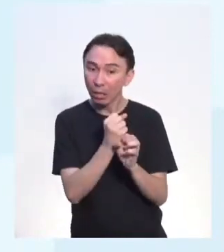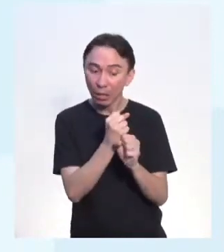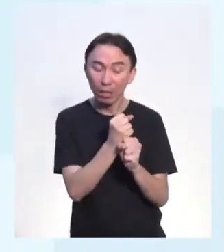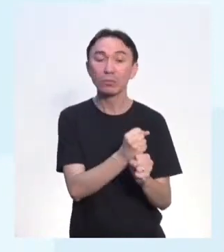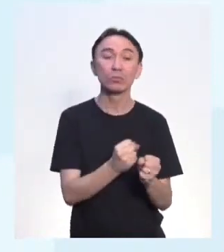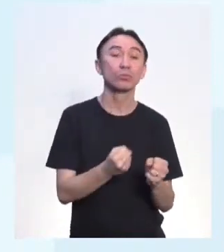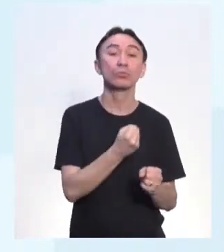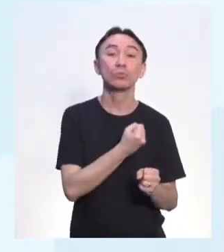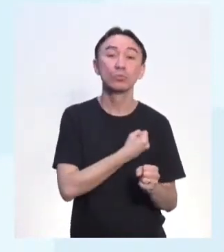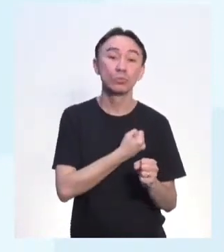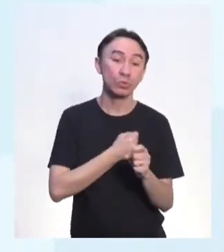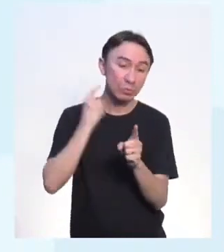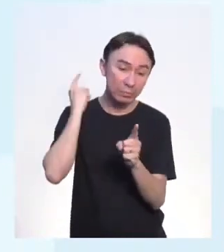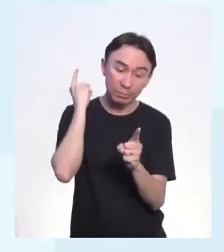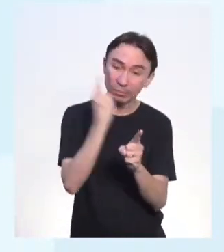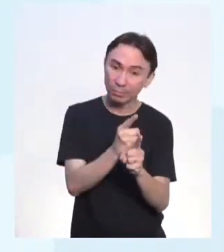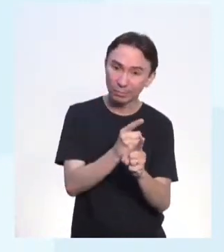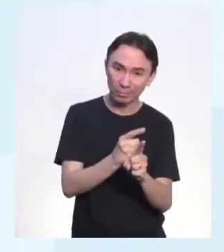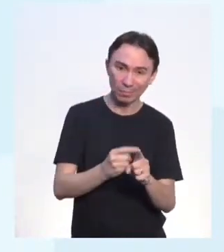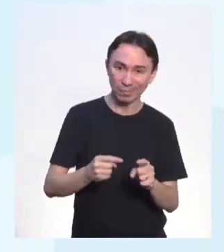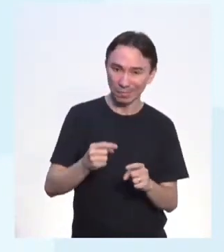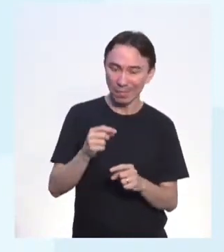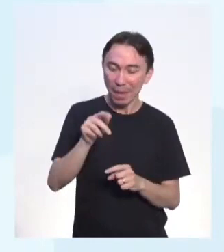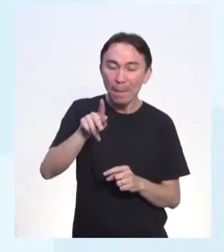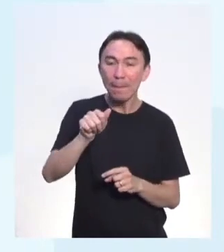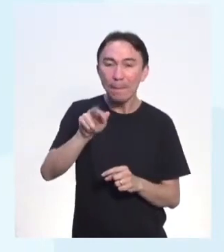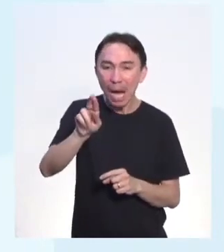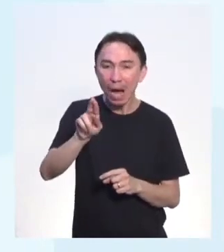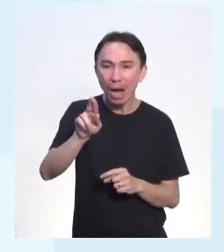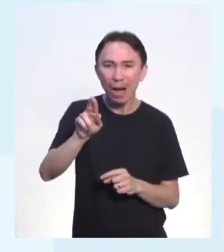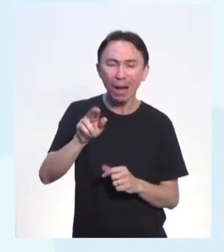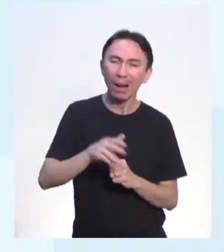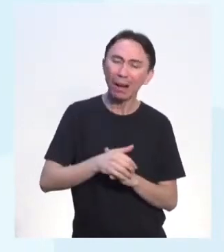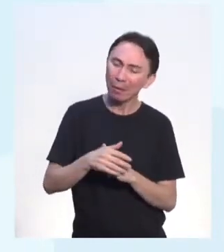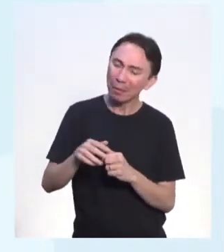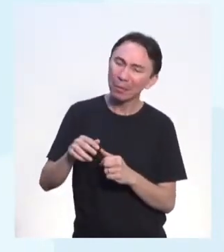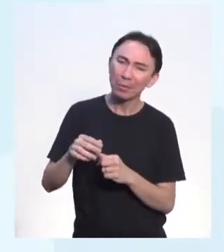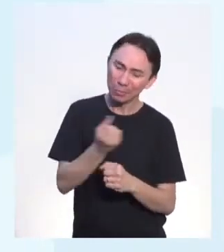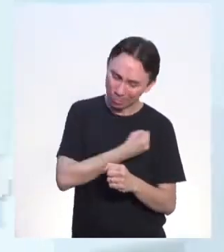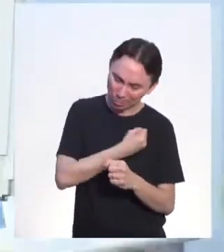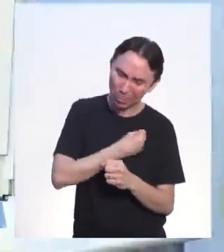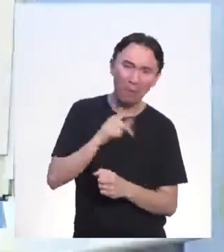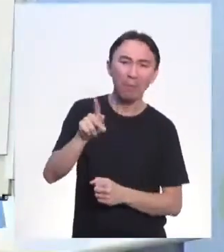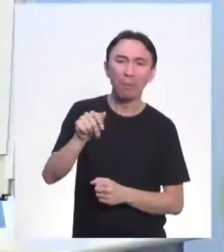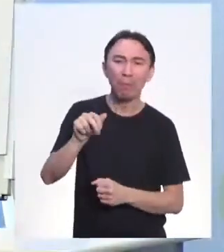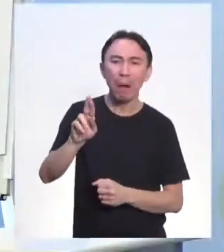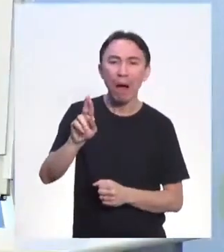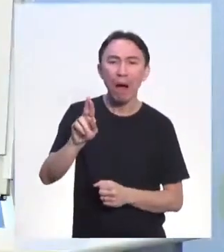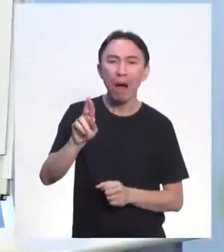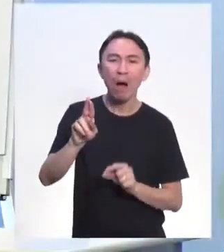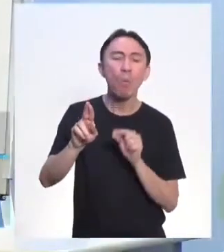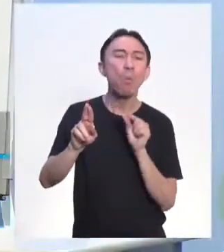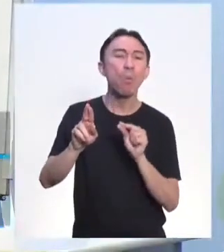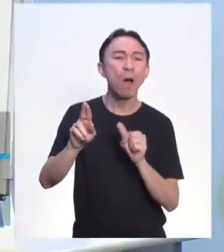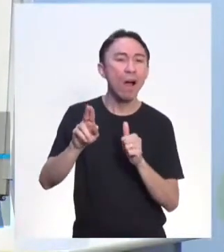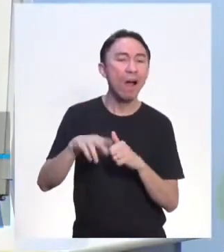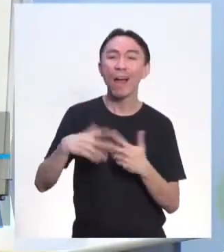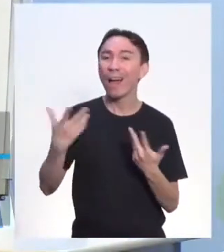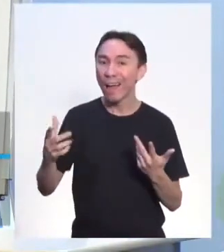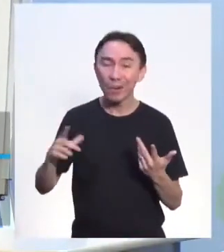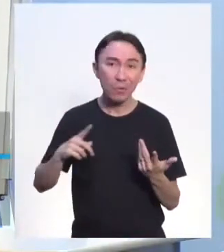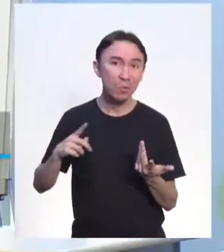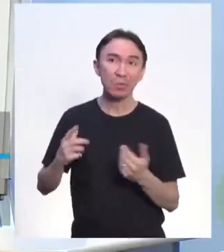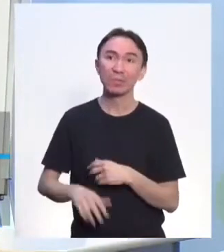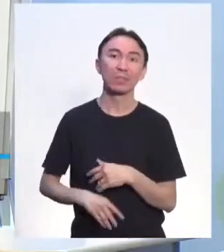no lançamento de um dado não viciado. O que é número par? Número par é todo número que termina